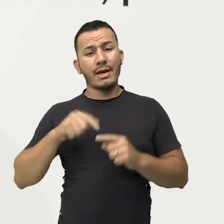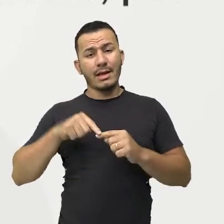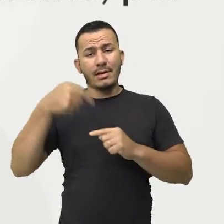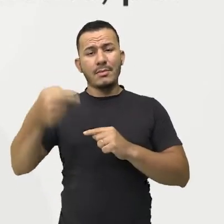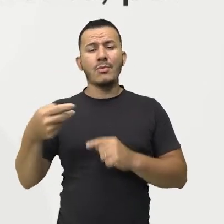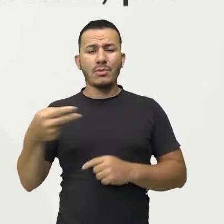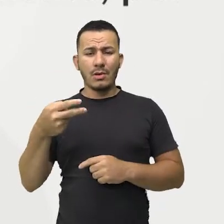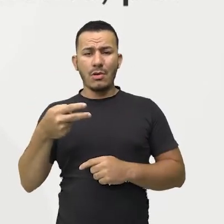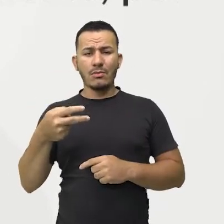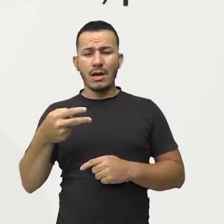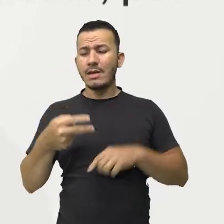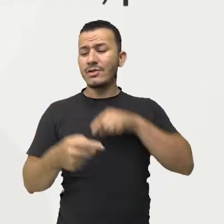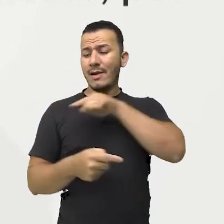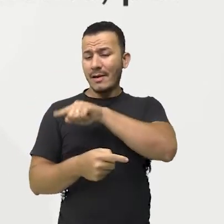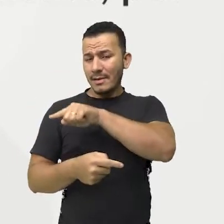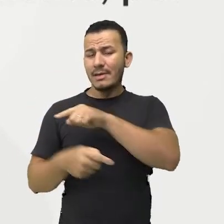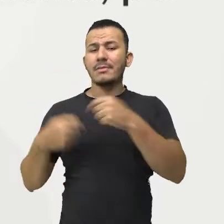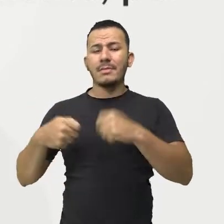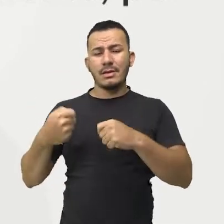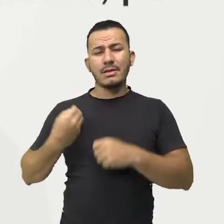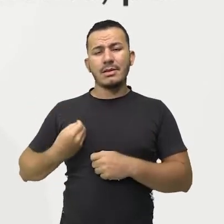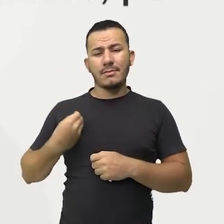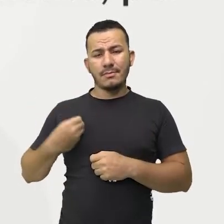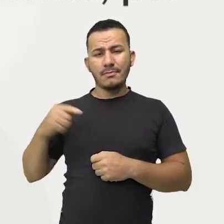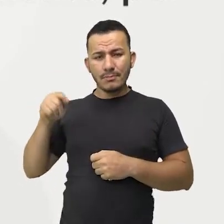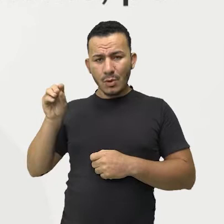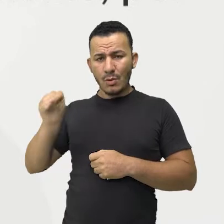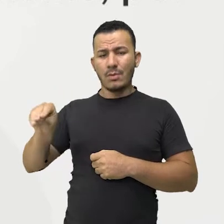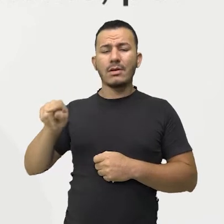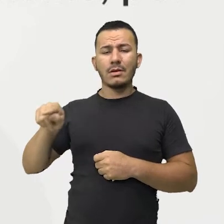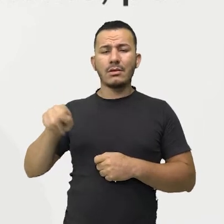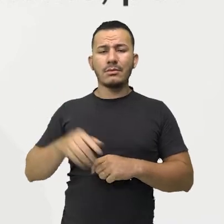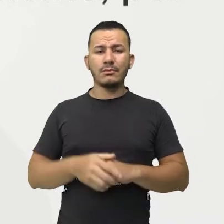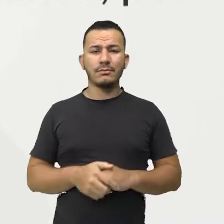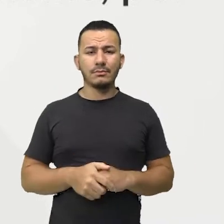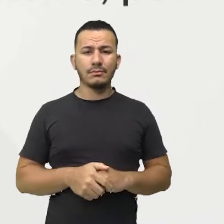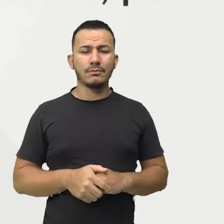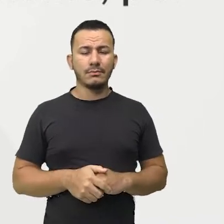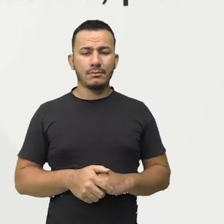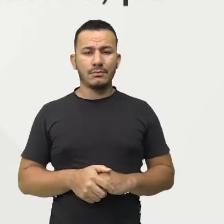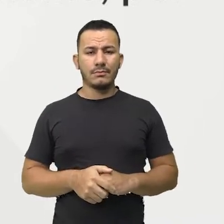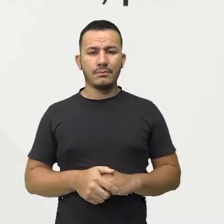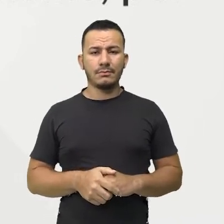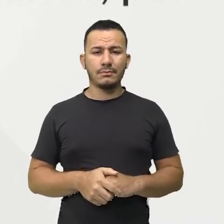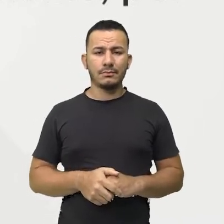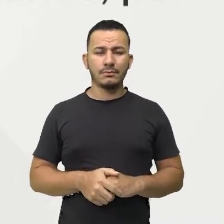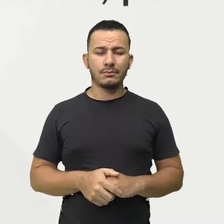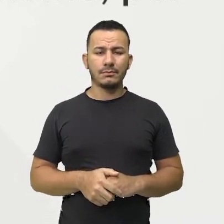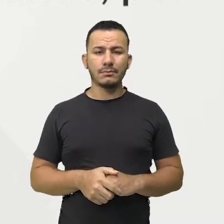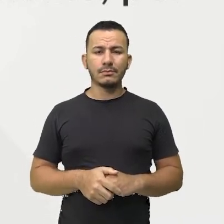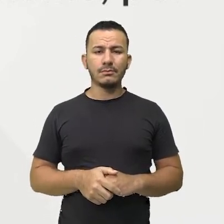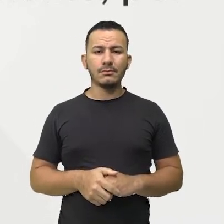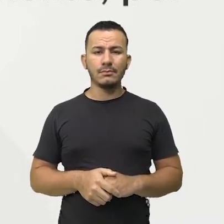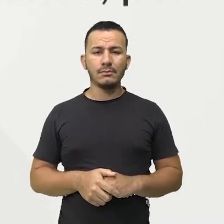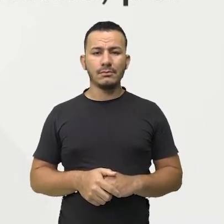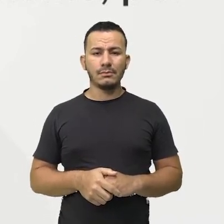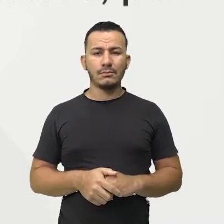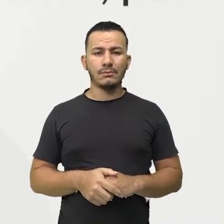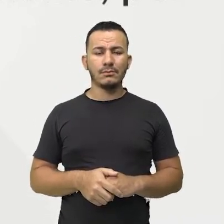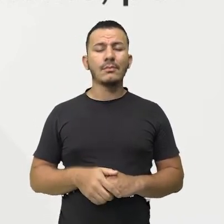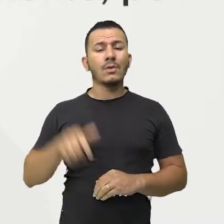igualdade, lembrando, quando eu falo depois, sempre no sentido da esquerda para a direita. Então, olha só,